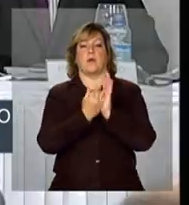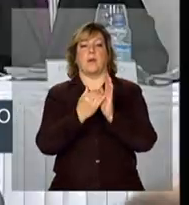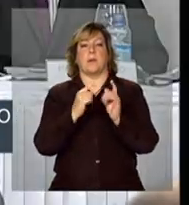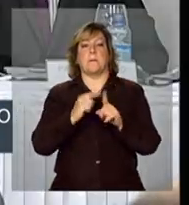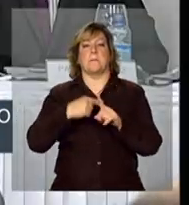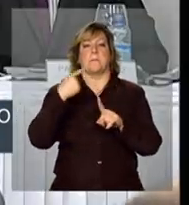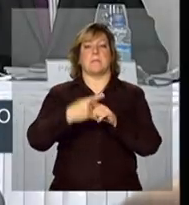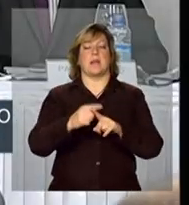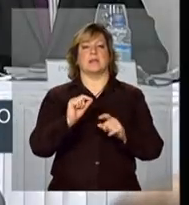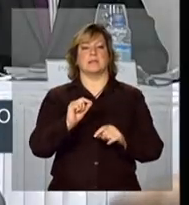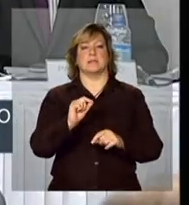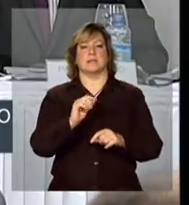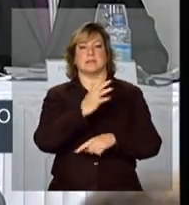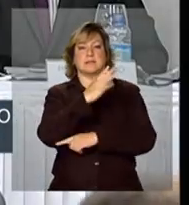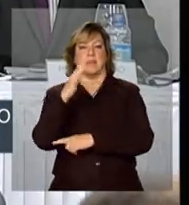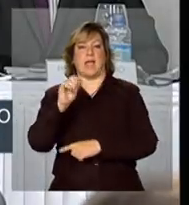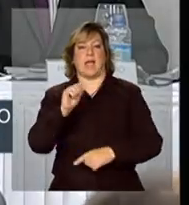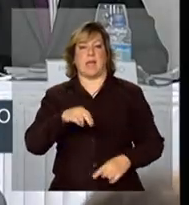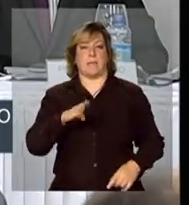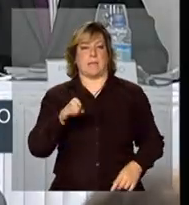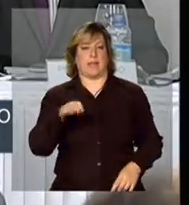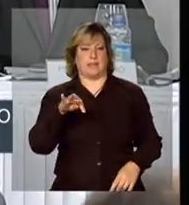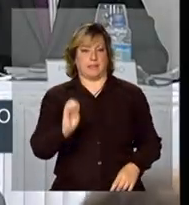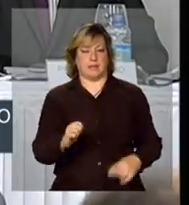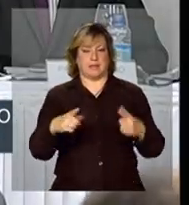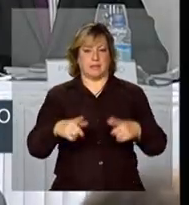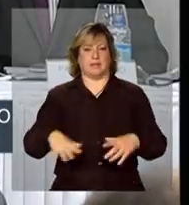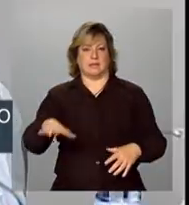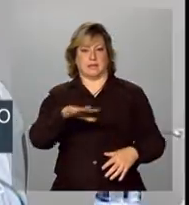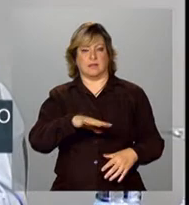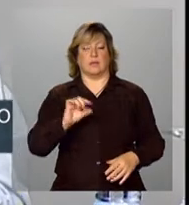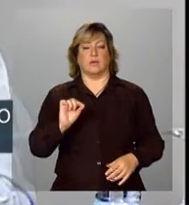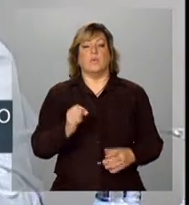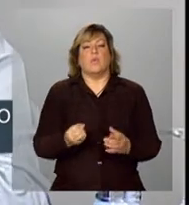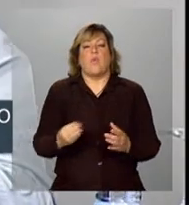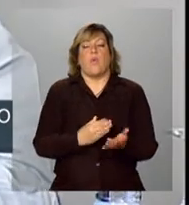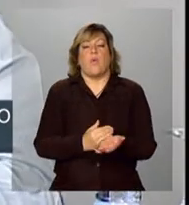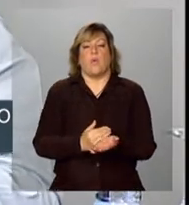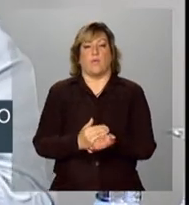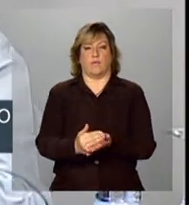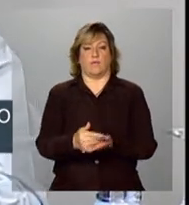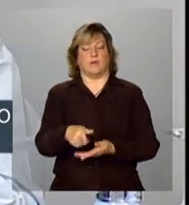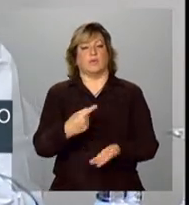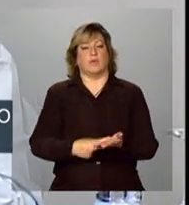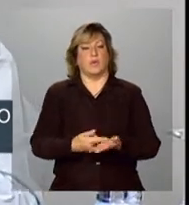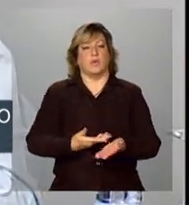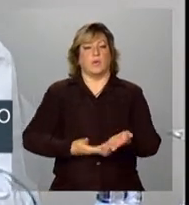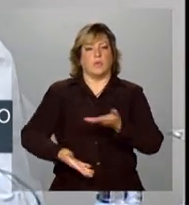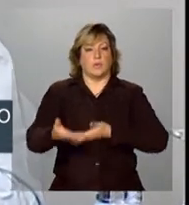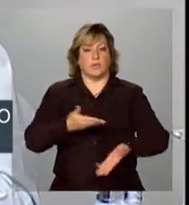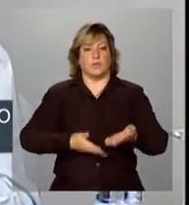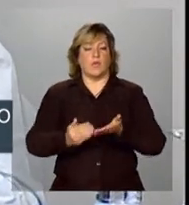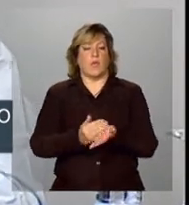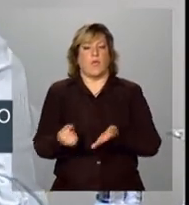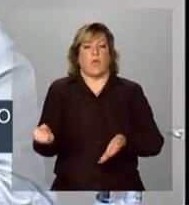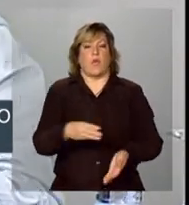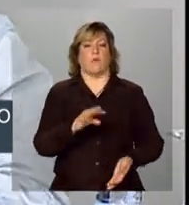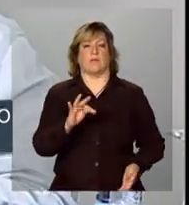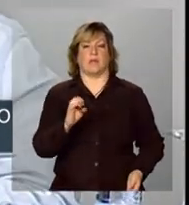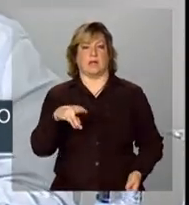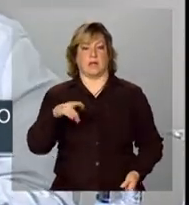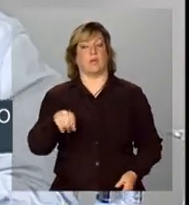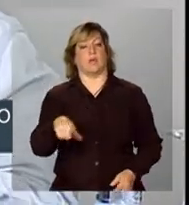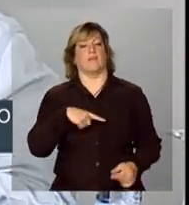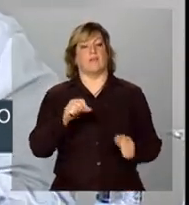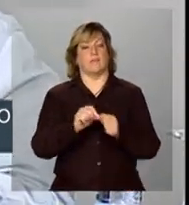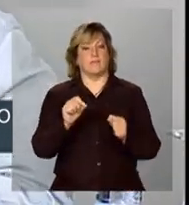Lula instituiu em 2009, que é, vamos chamar assim, um embrião da negociação, um embrião técnico que